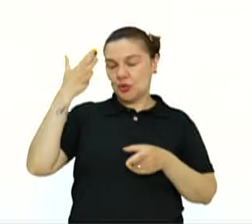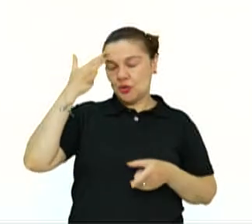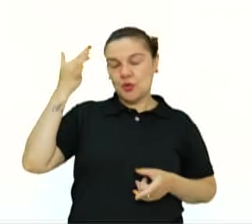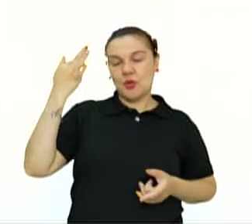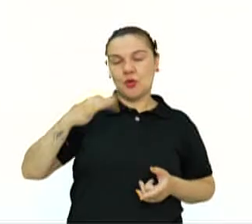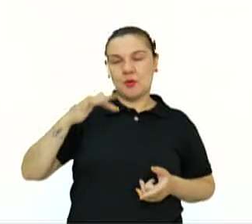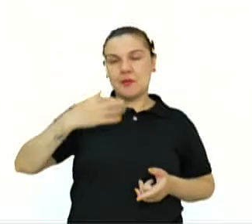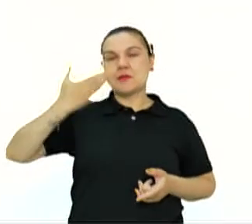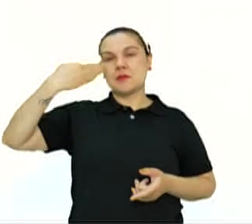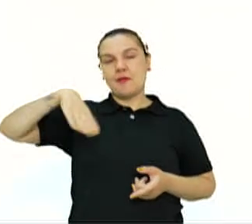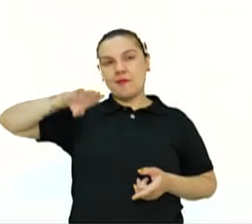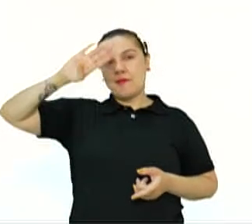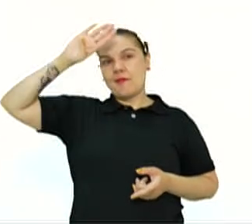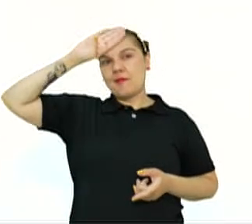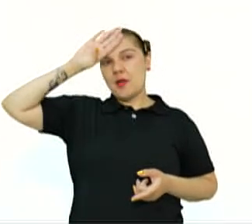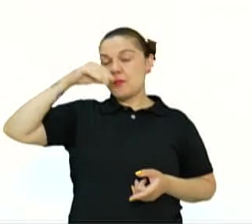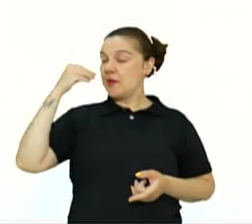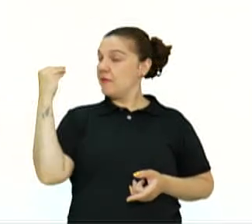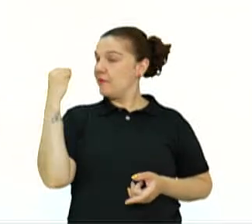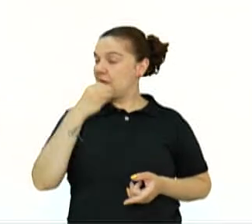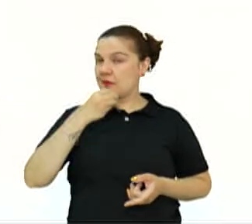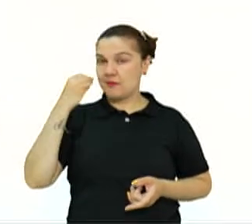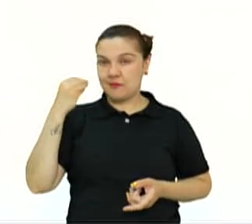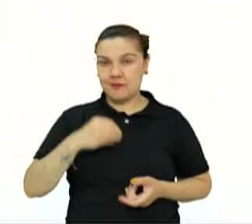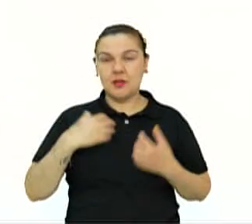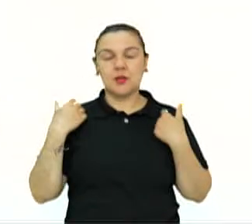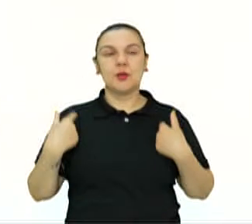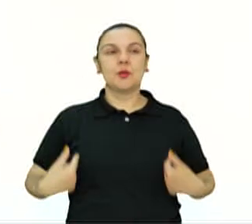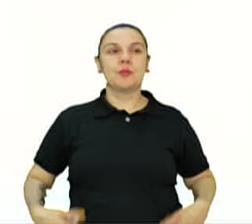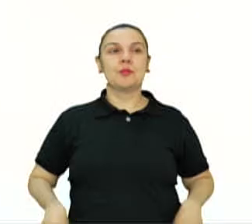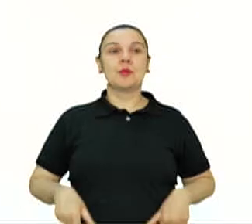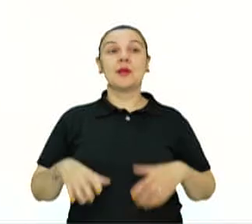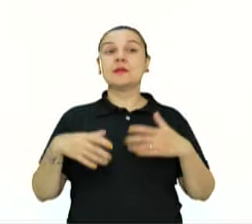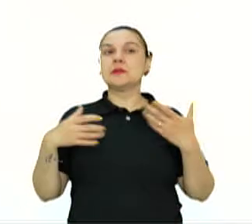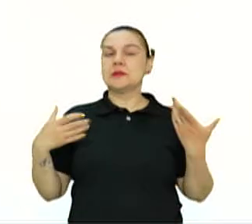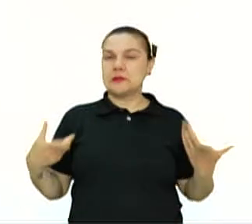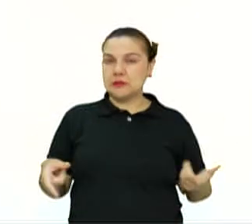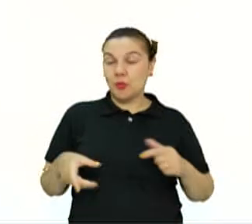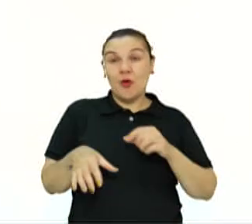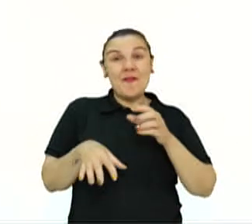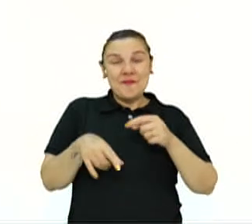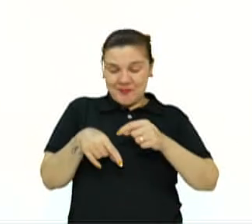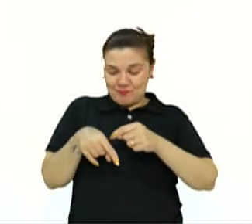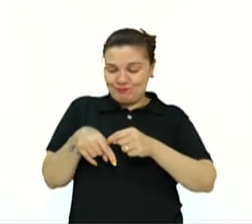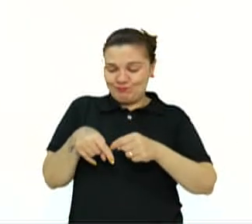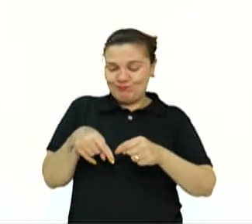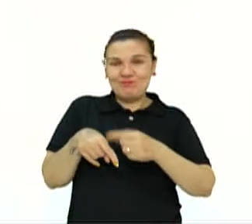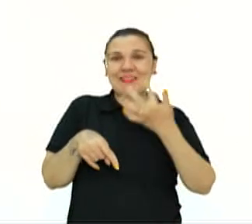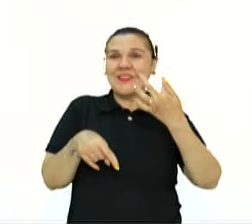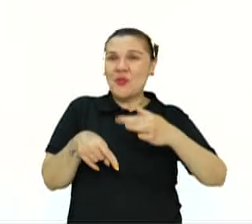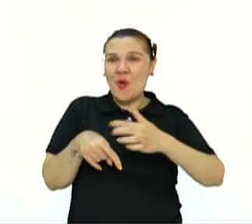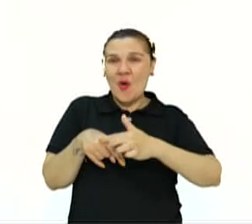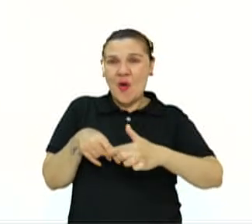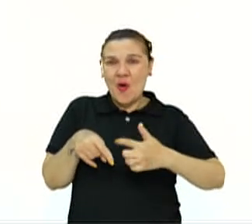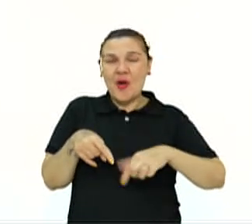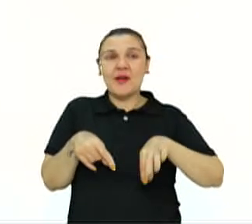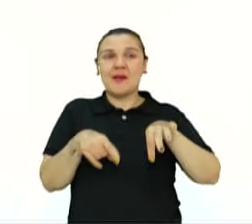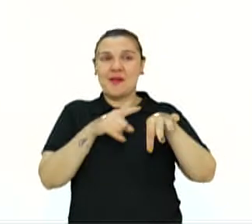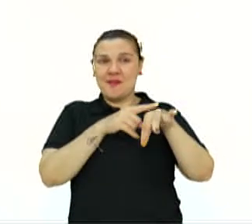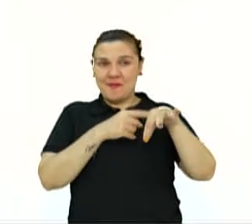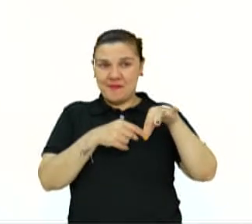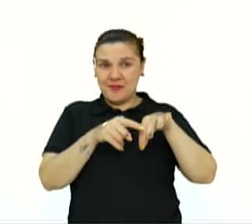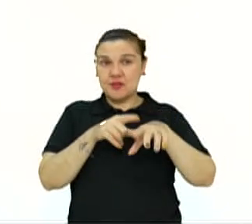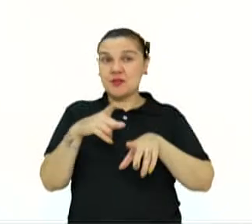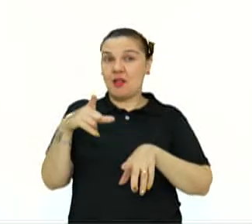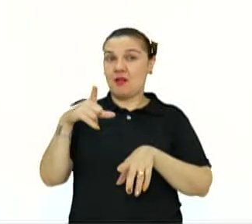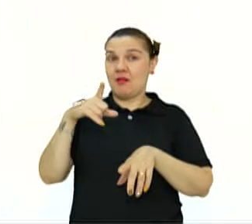cabeça, febre, fraqueza muitas vezes, feridas que são muitas, tá? E essas feridas, elas têm